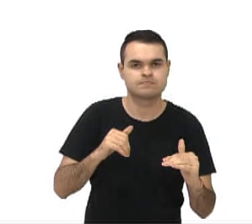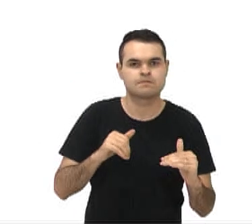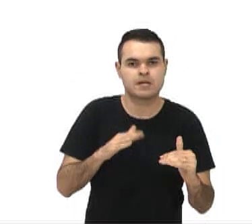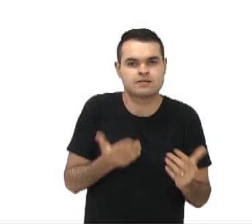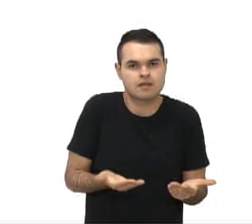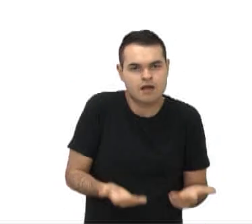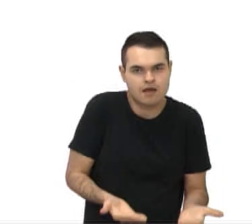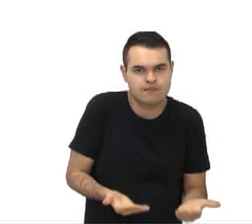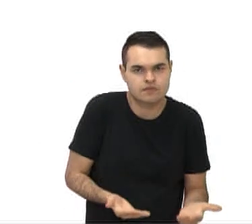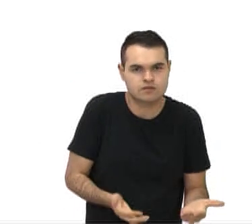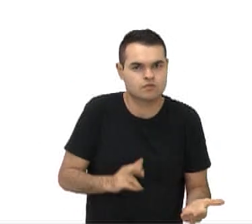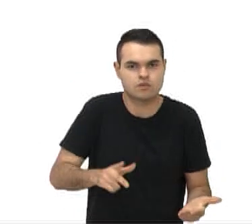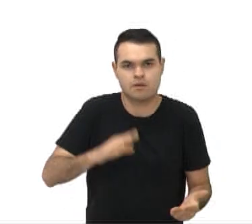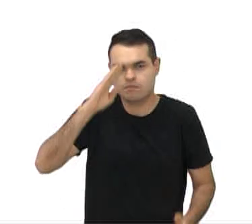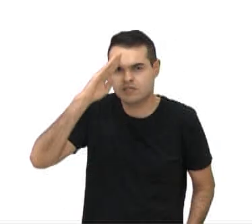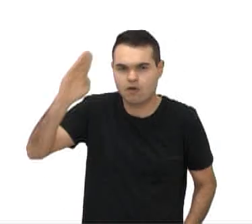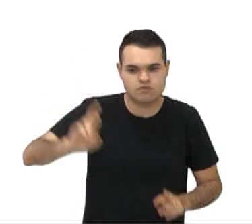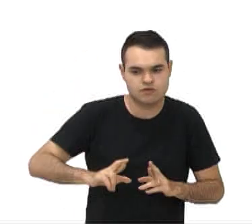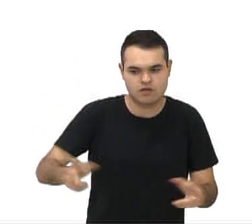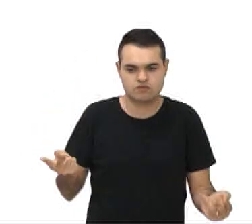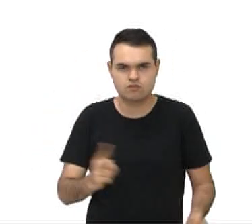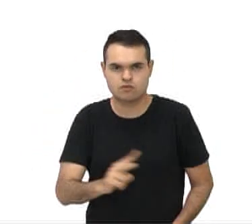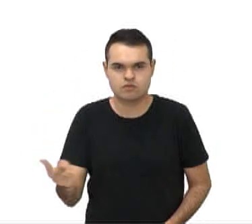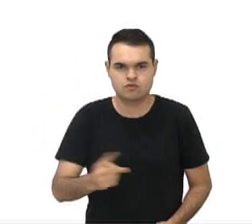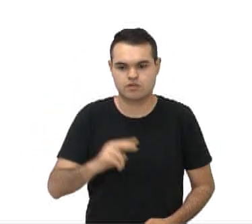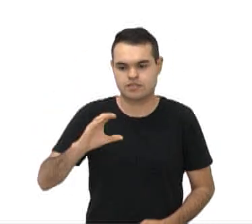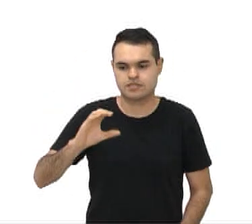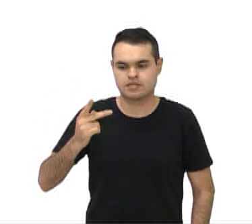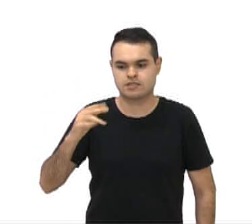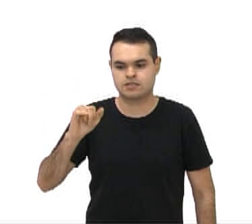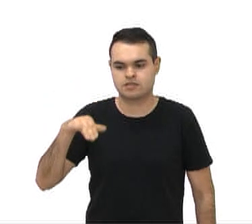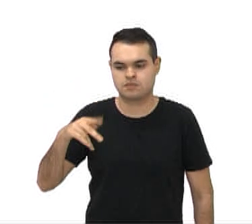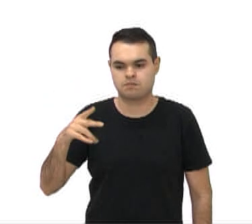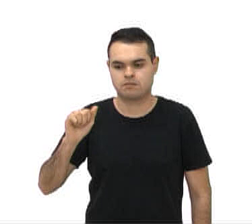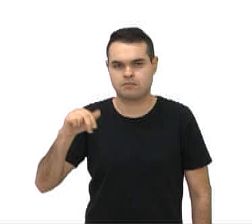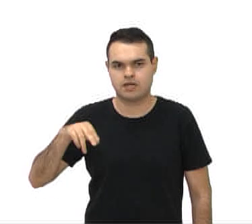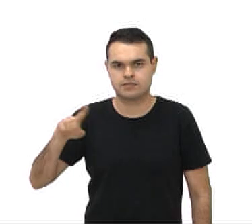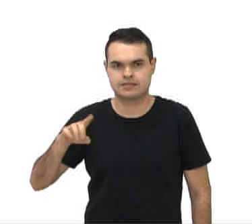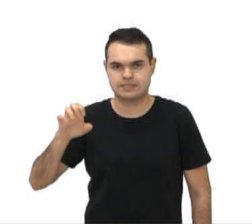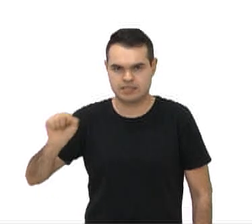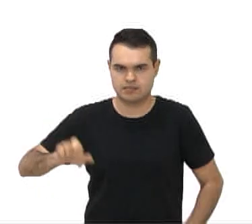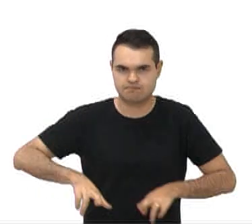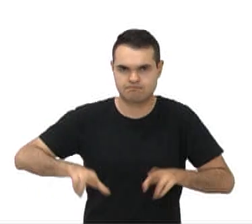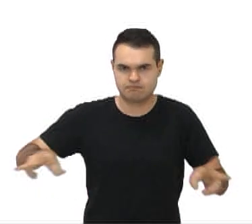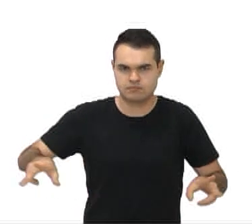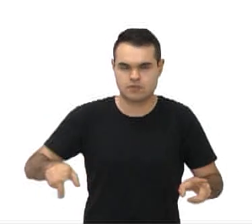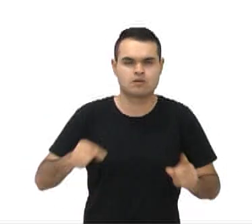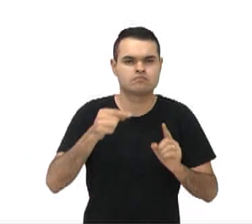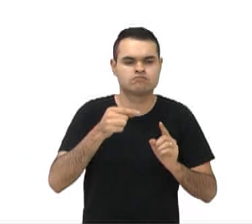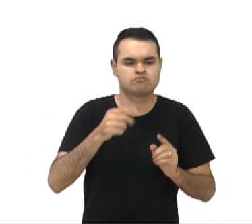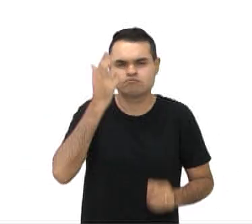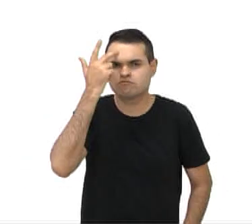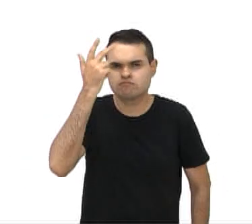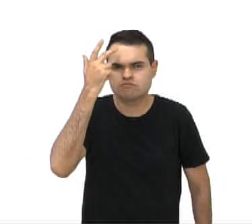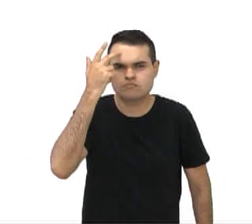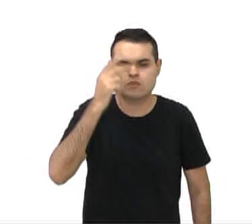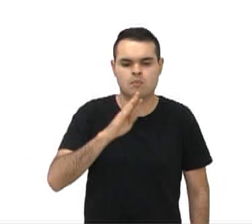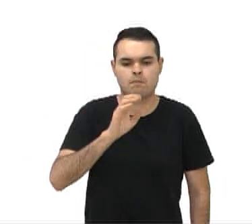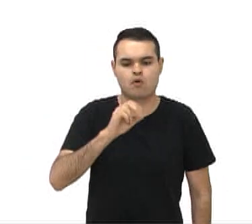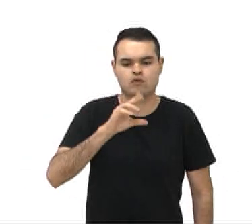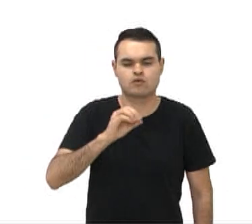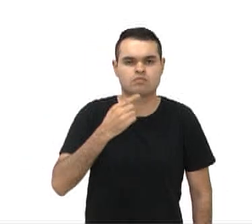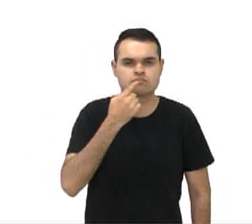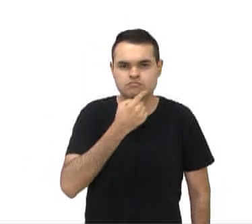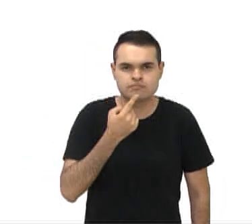essa certamente não é a principal diferença entre as duas espécies de primatas. Um típico bonobo tem lábios vermelhos,